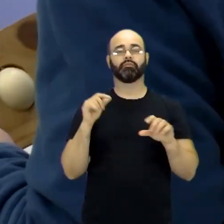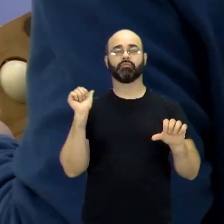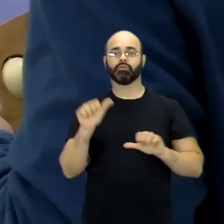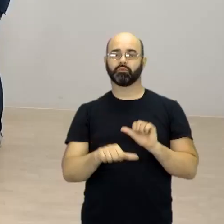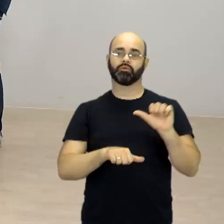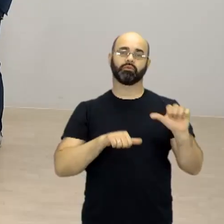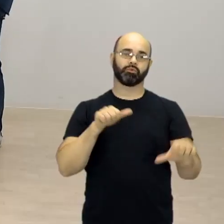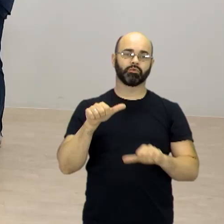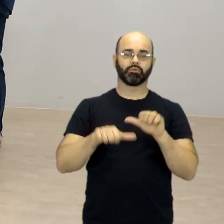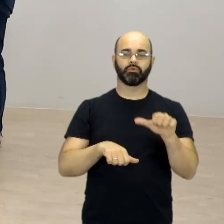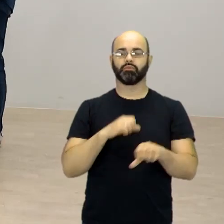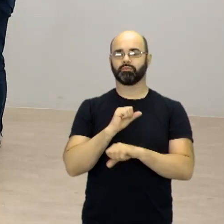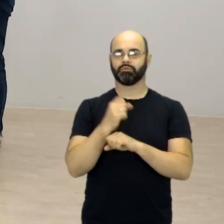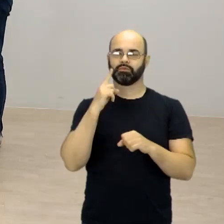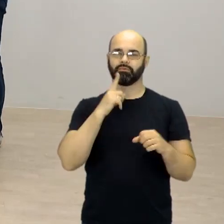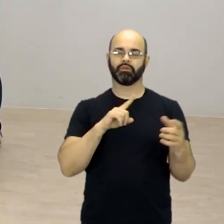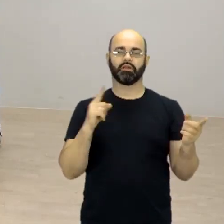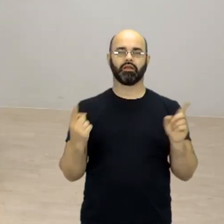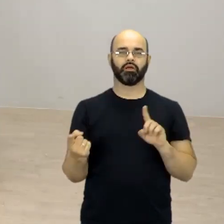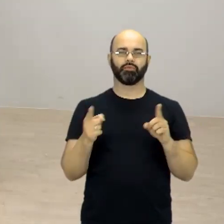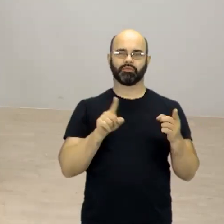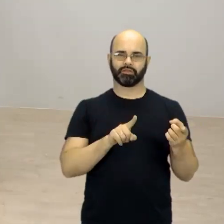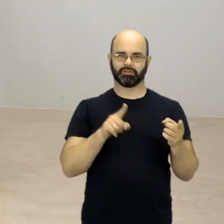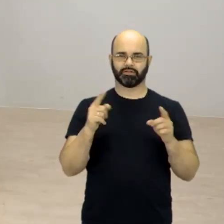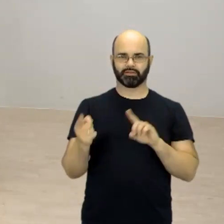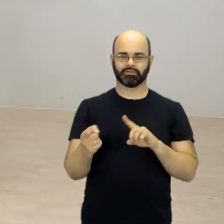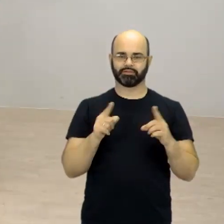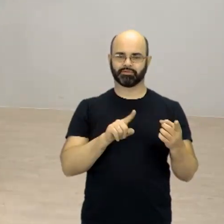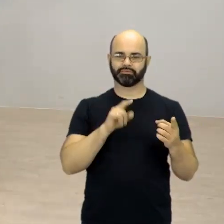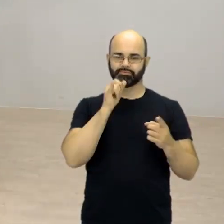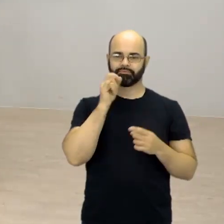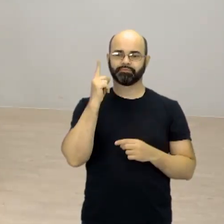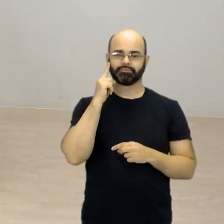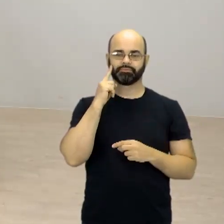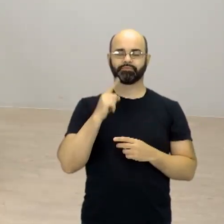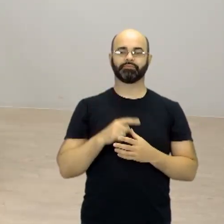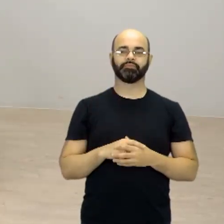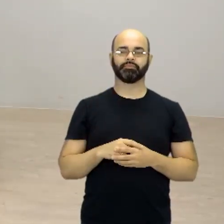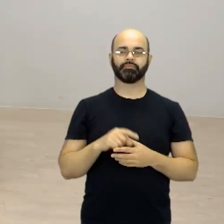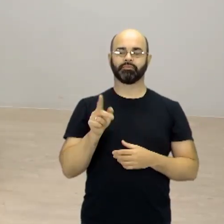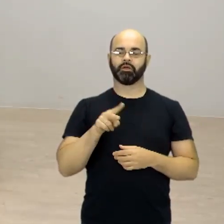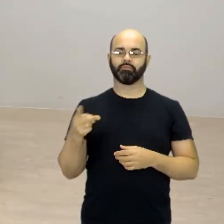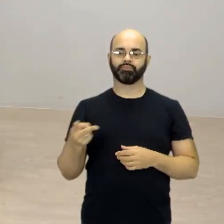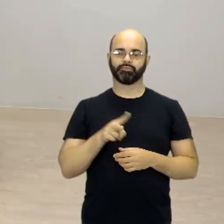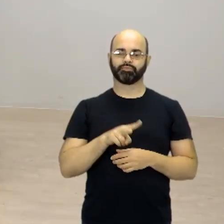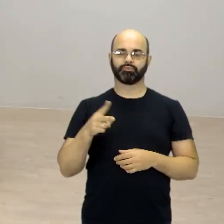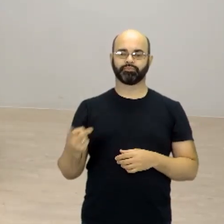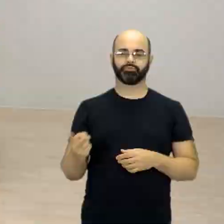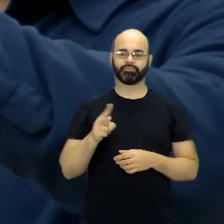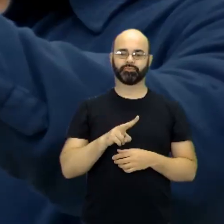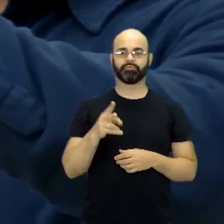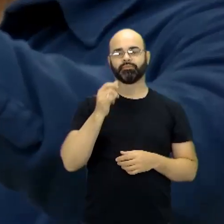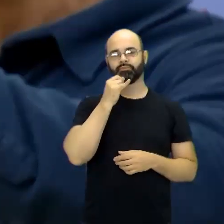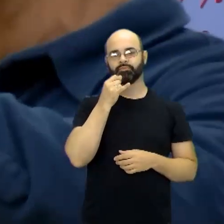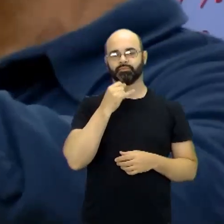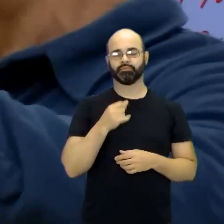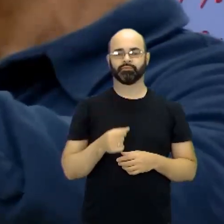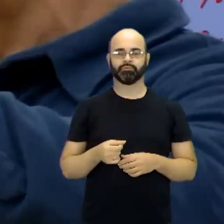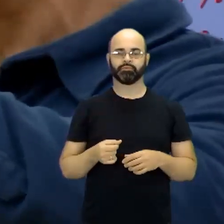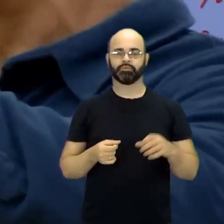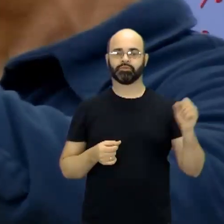e a pergunta é a alternância Então veja a nossa hipótese aqui se eu tomar por exemplo